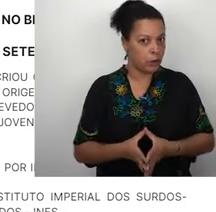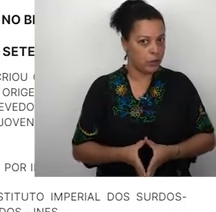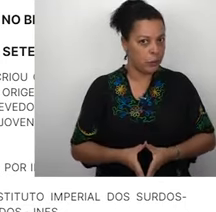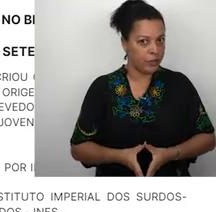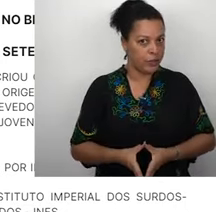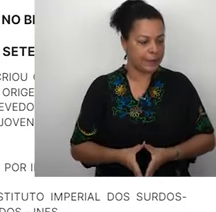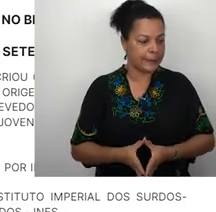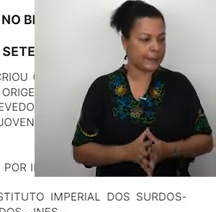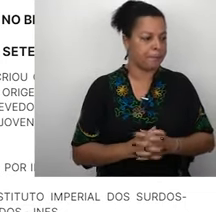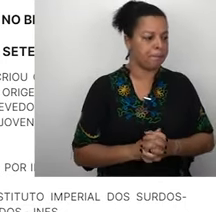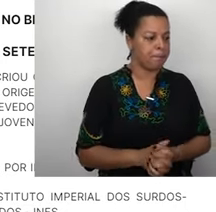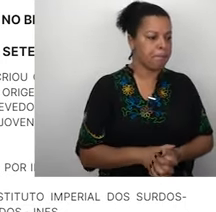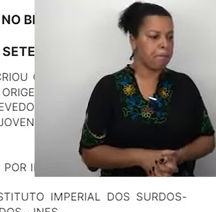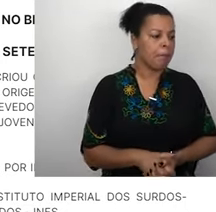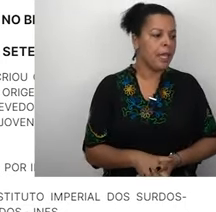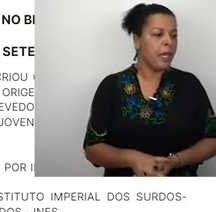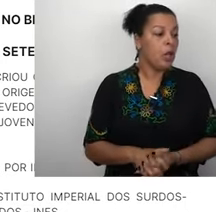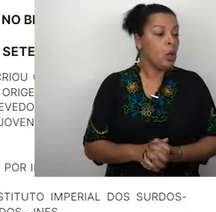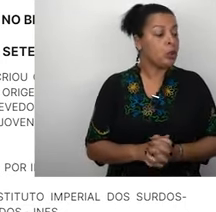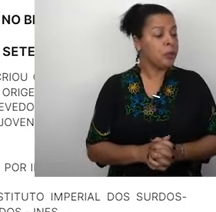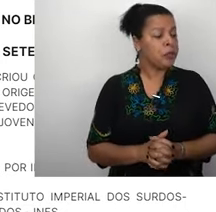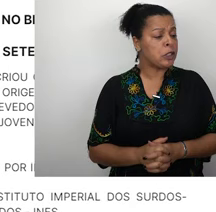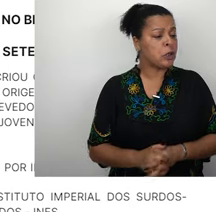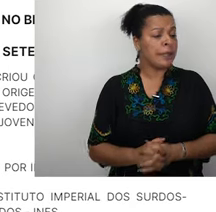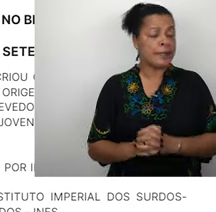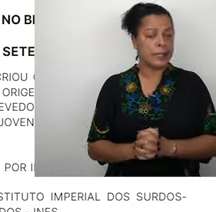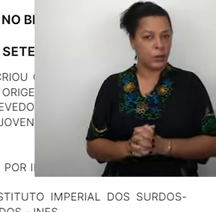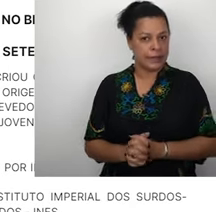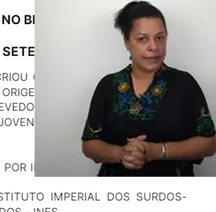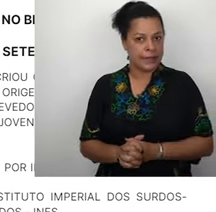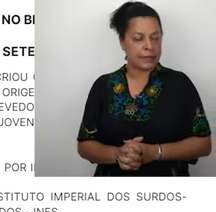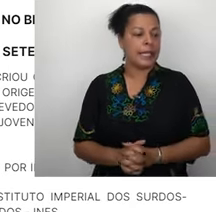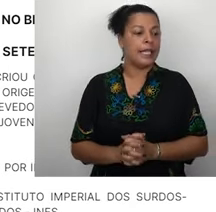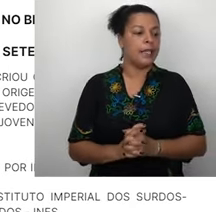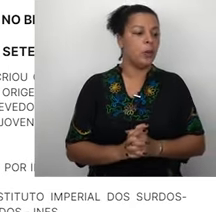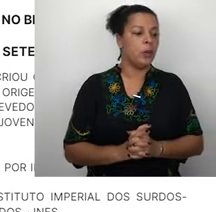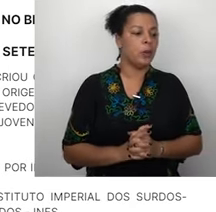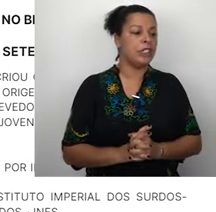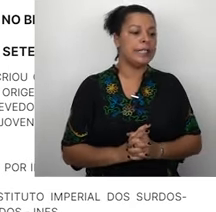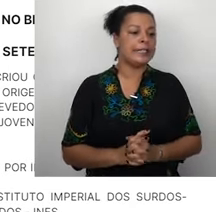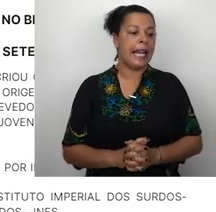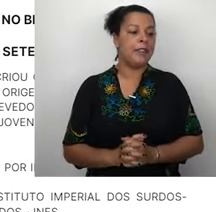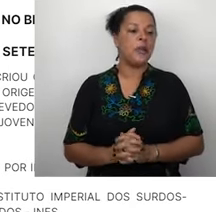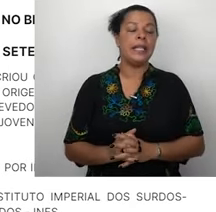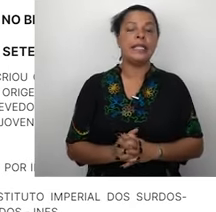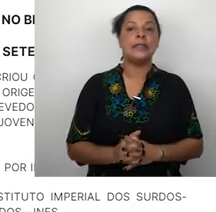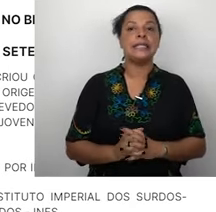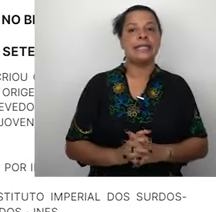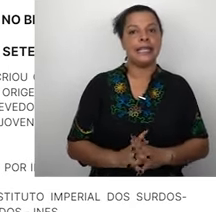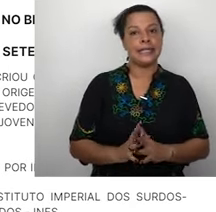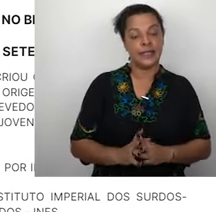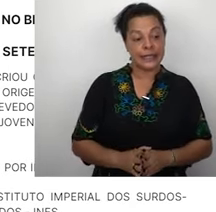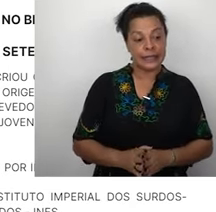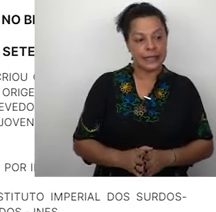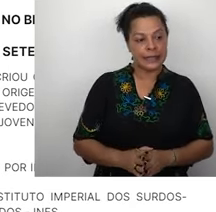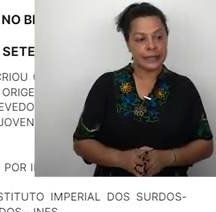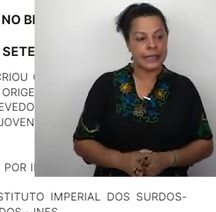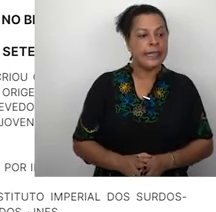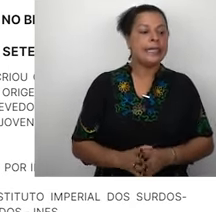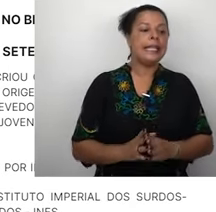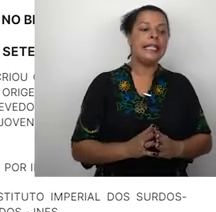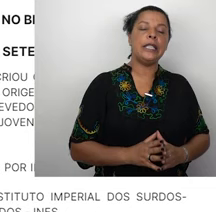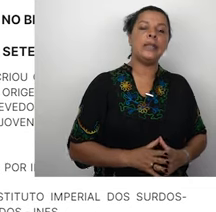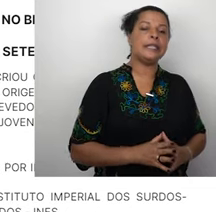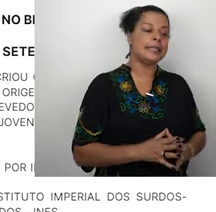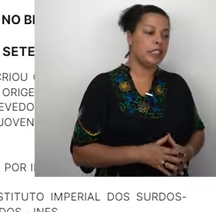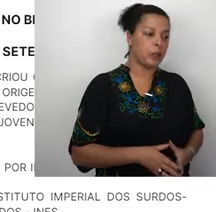responsabilidade de diretores ouvintes. Os professores e estudantes utilizavam a língua de sinais